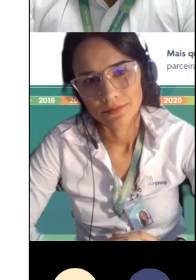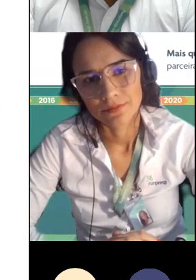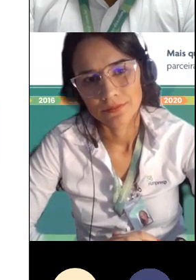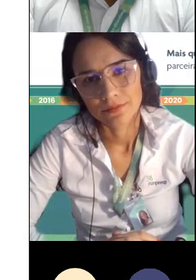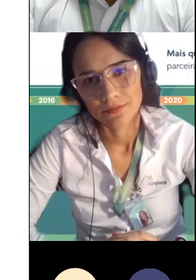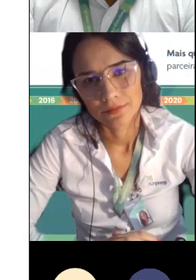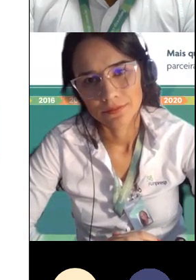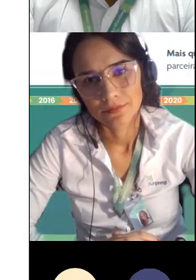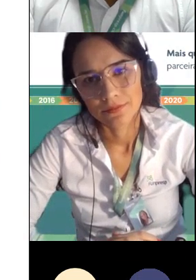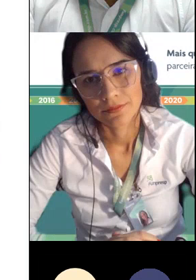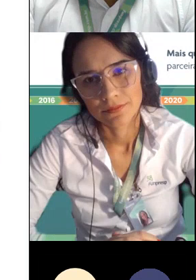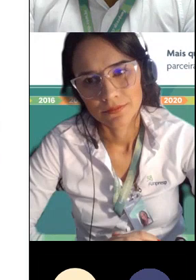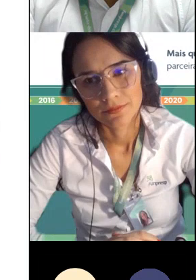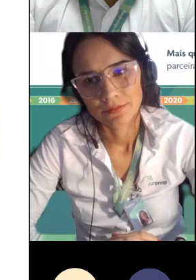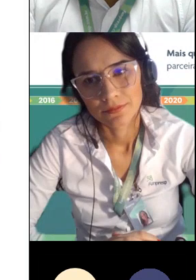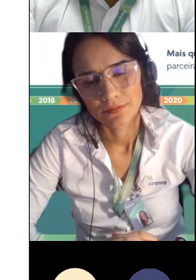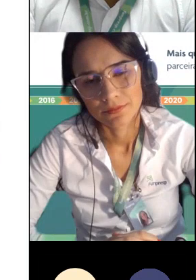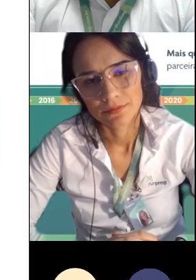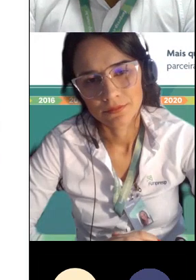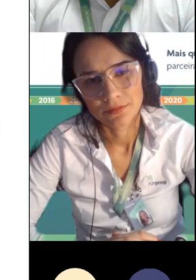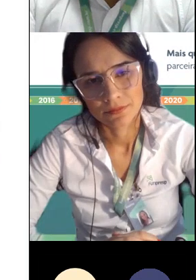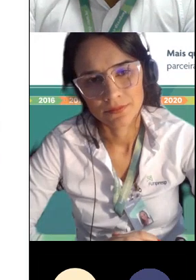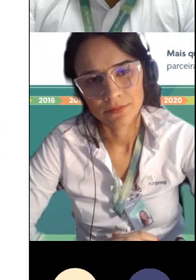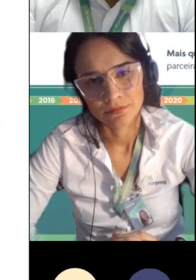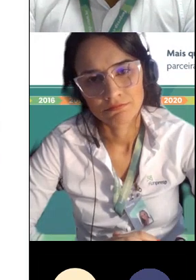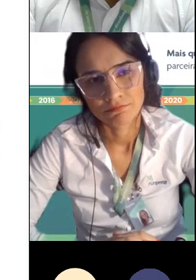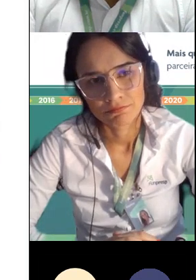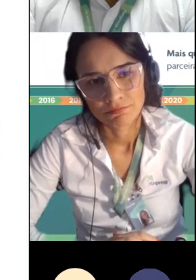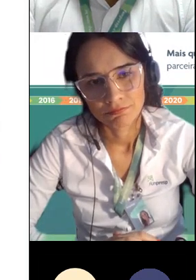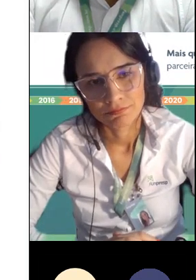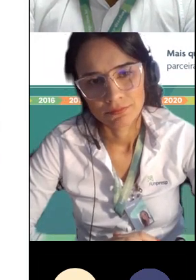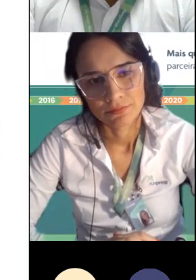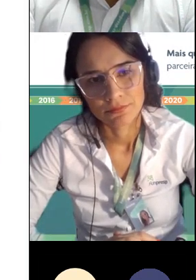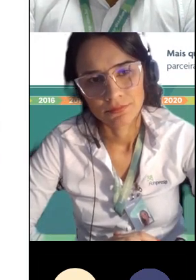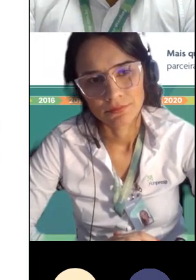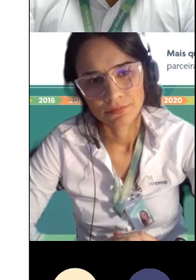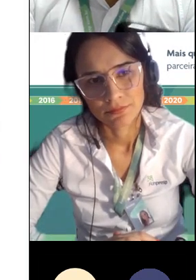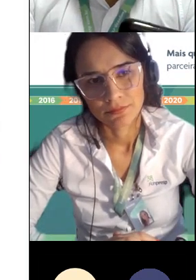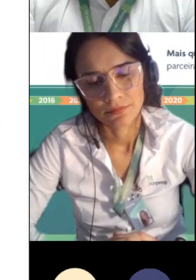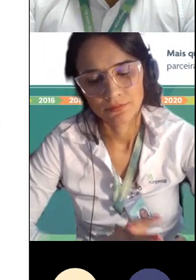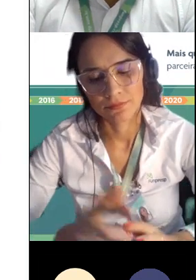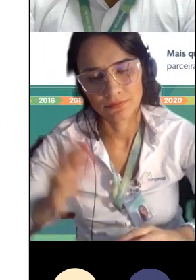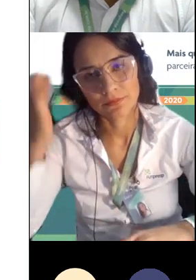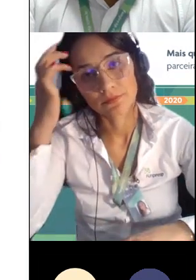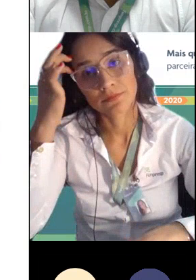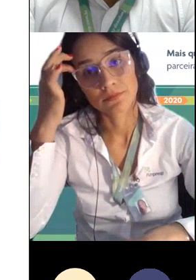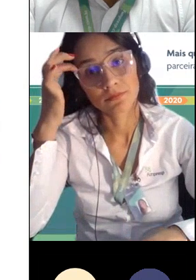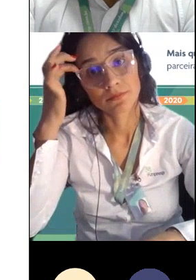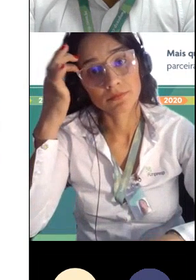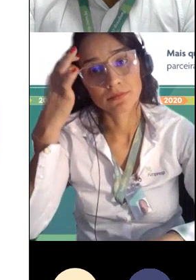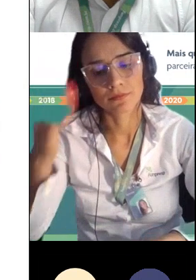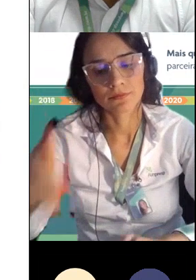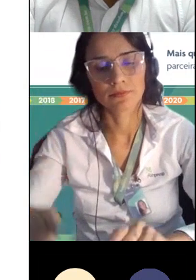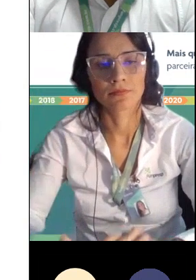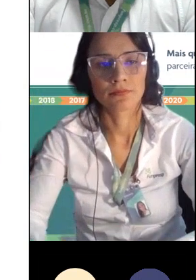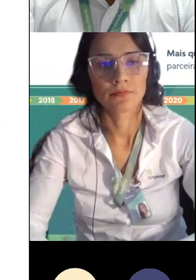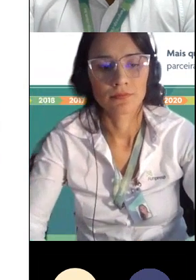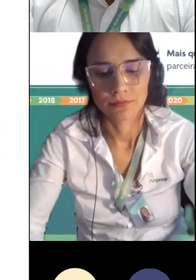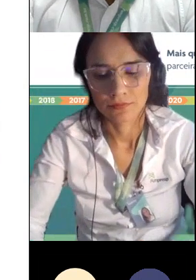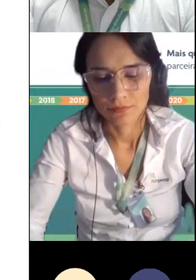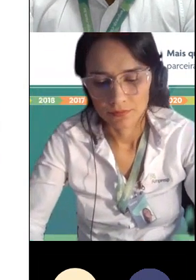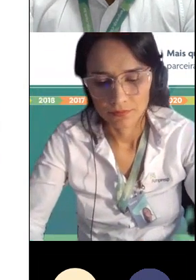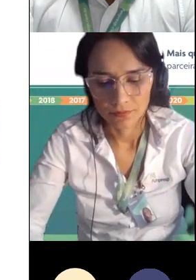abaixo desses conselhos nós temos a diretoria executiva. Quem que pode ser um conselheiro ou um diretor na FUNPRESP?